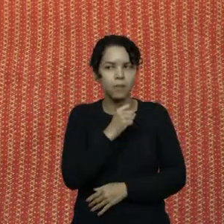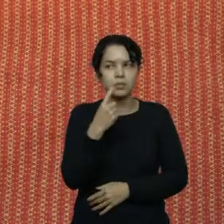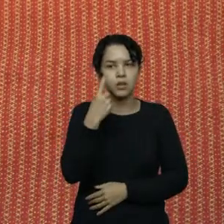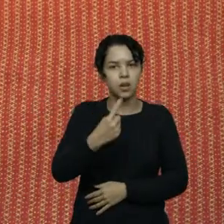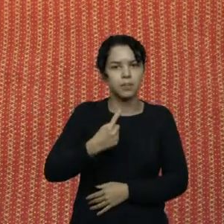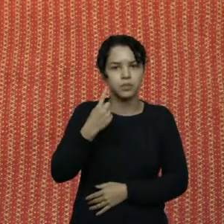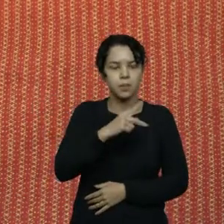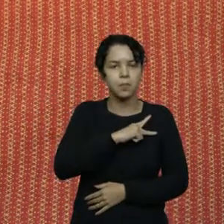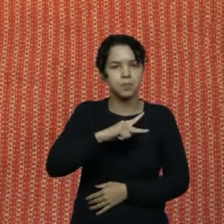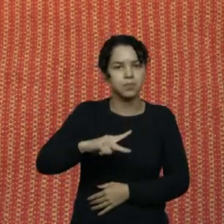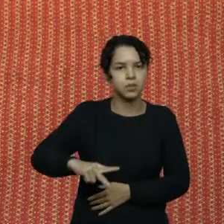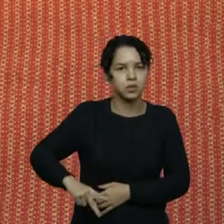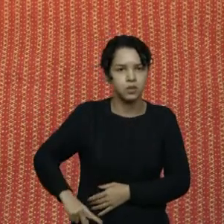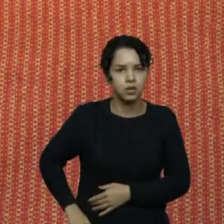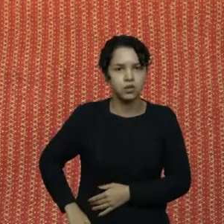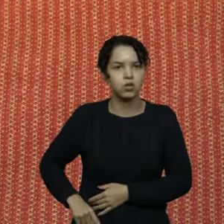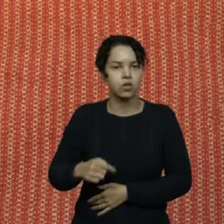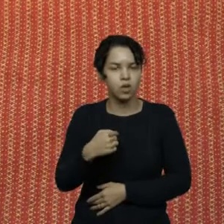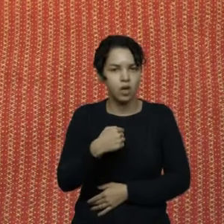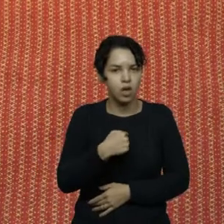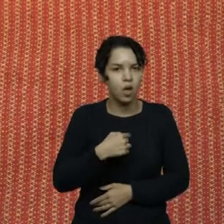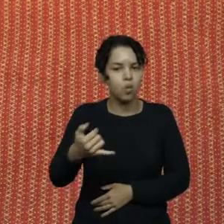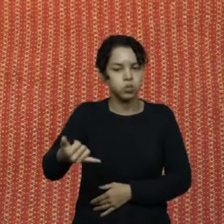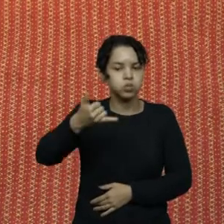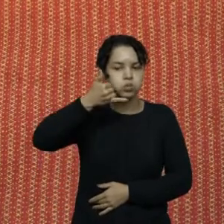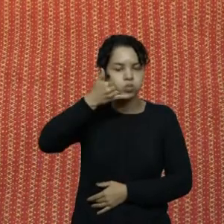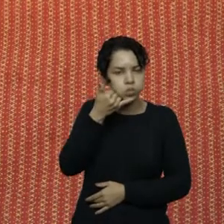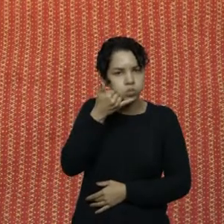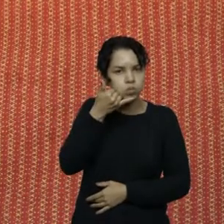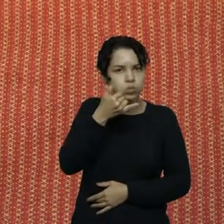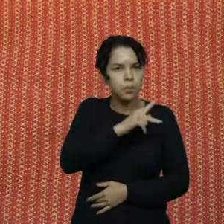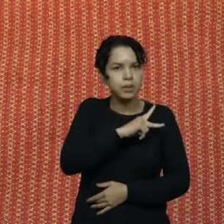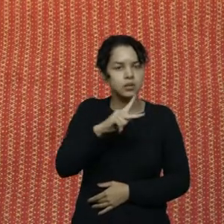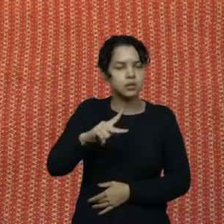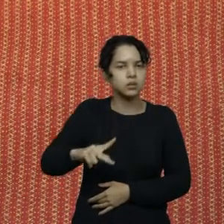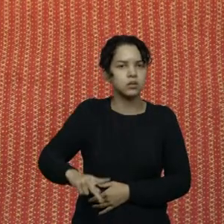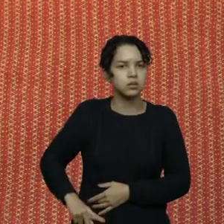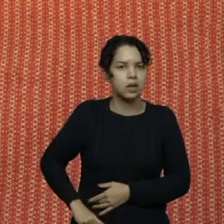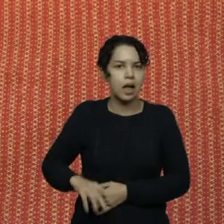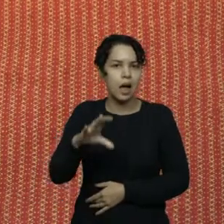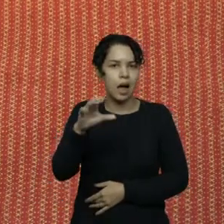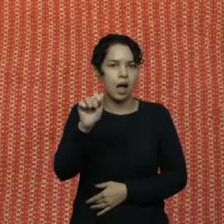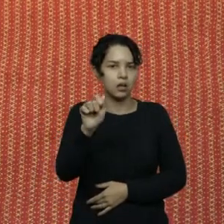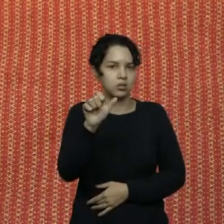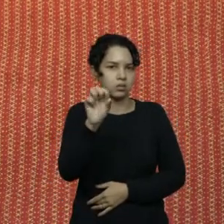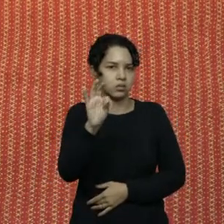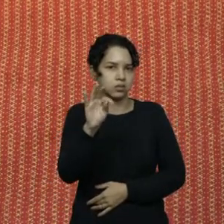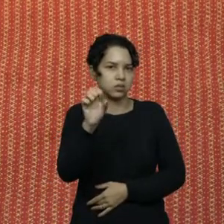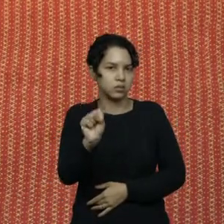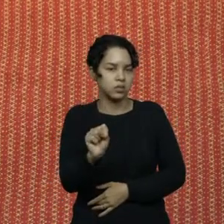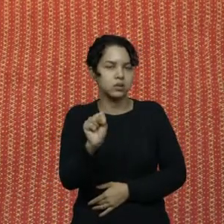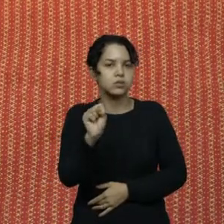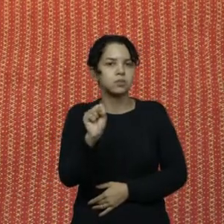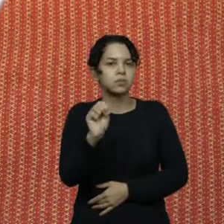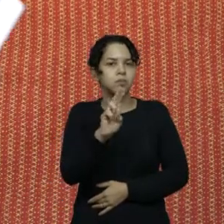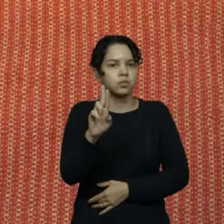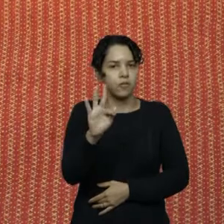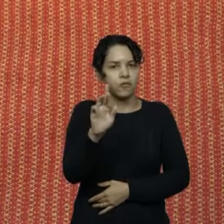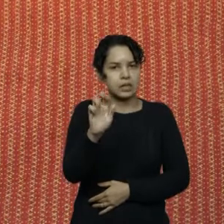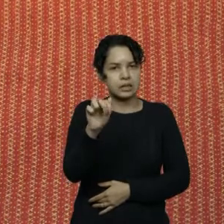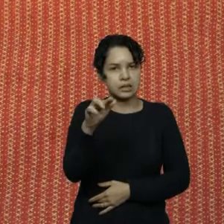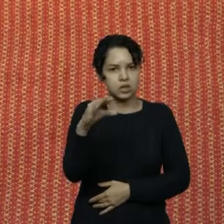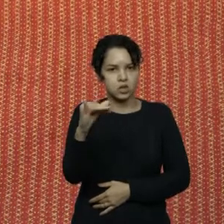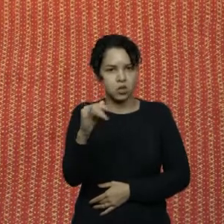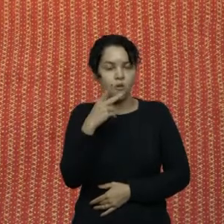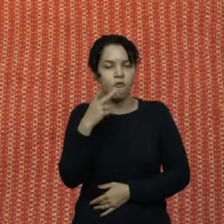eu recebi um telefonema do presidente da Katy Francisco crestani dizendo